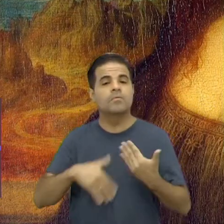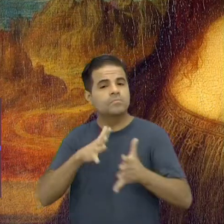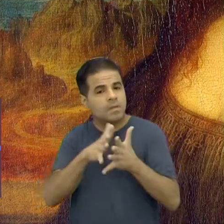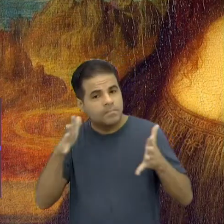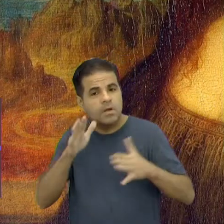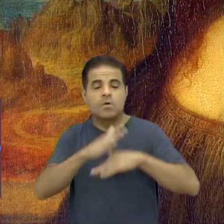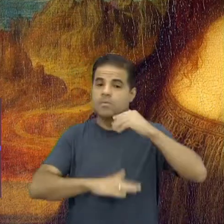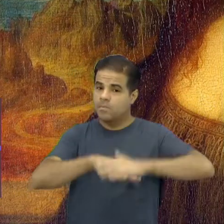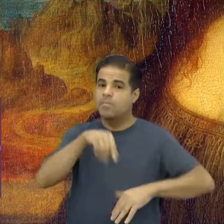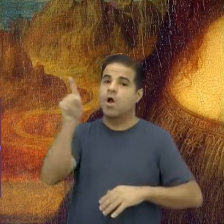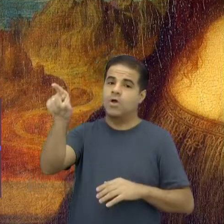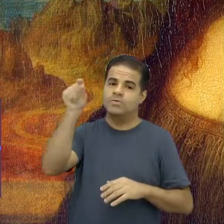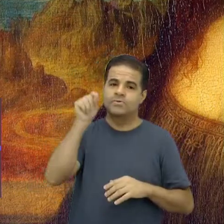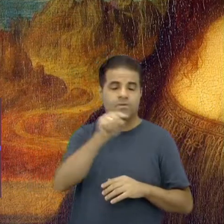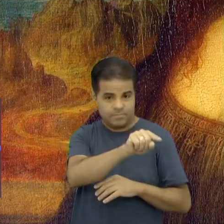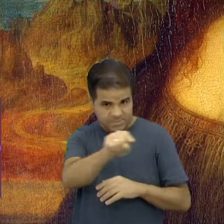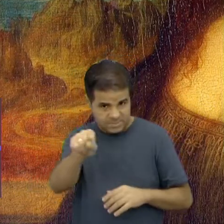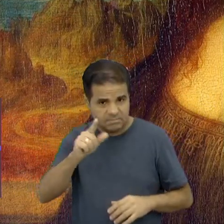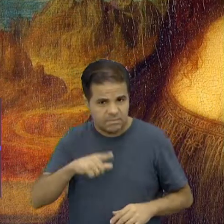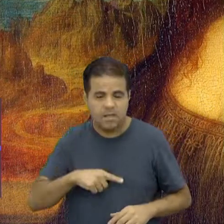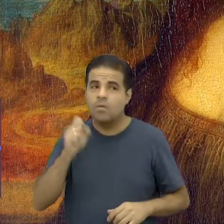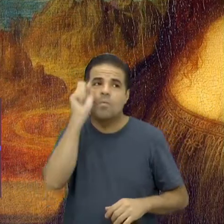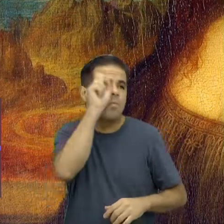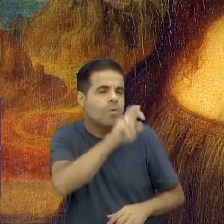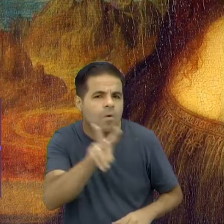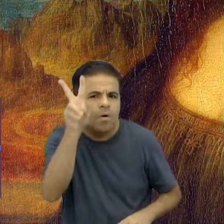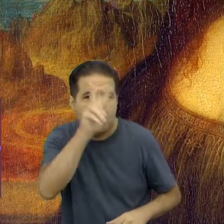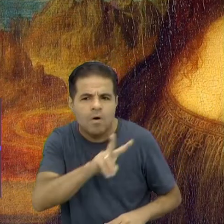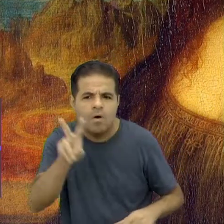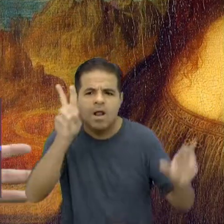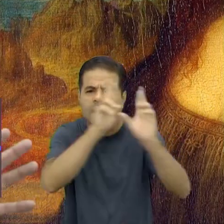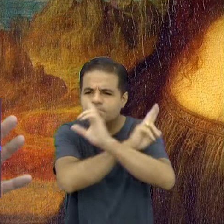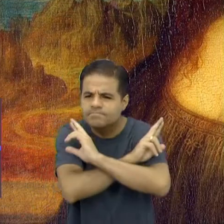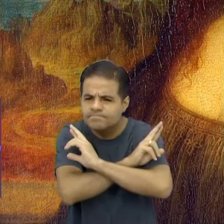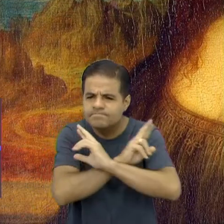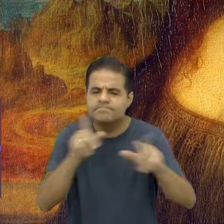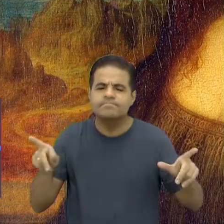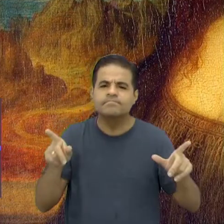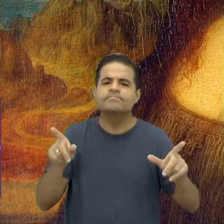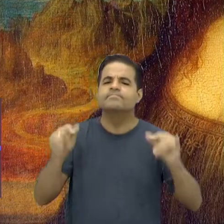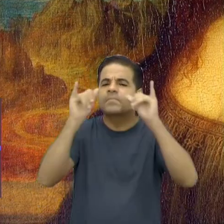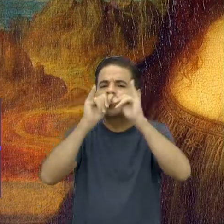que a gente escolhe e o material, você tem um olhar diferenciado para aquela